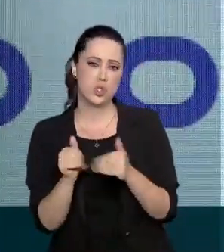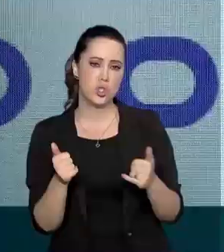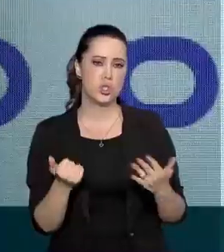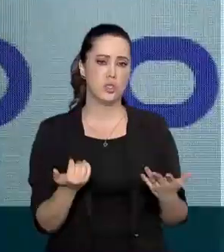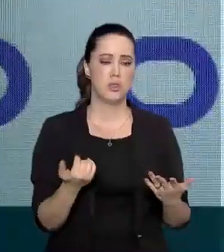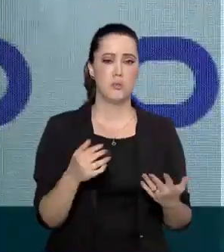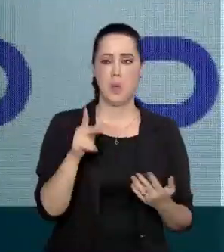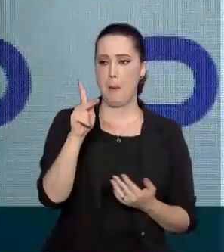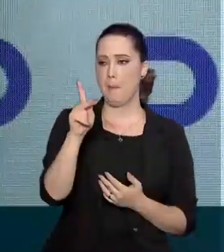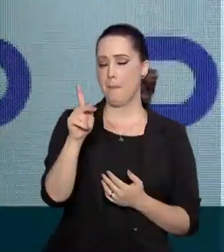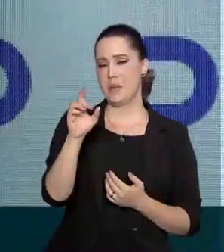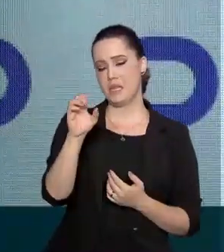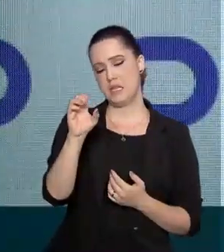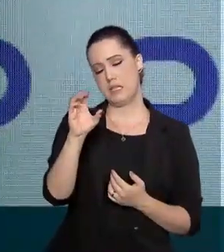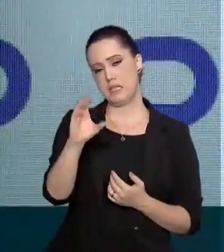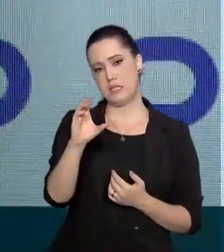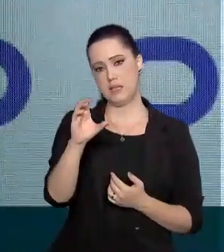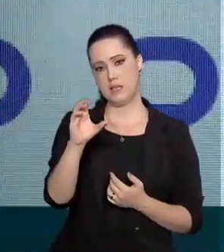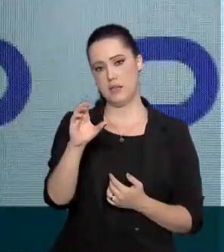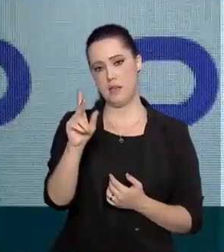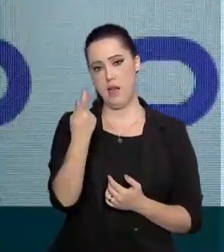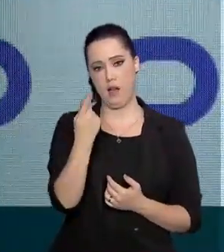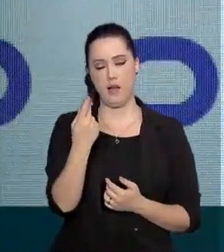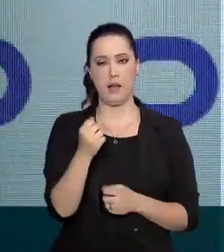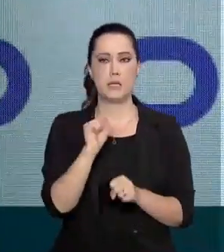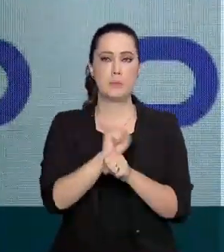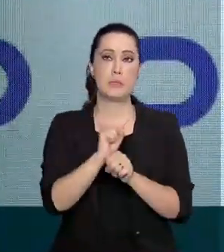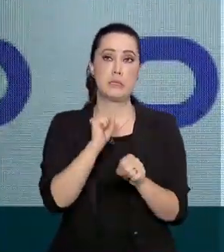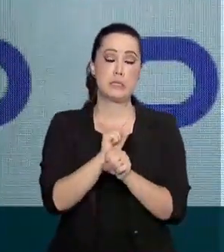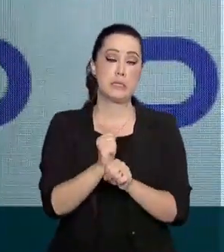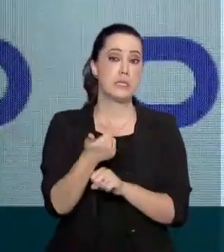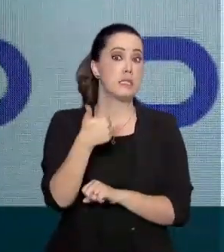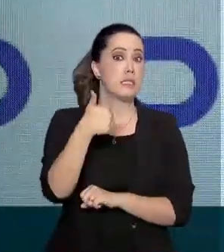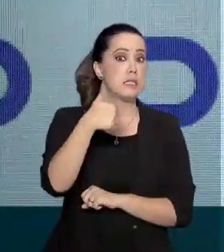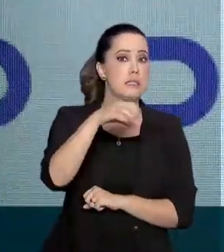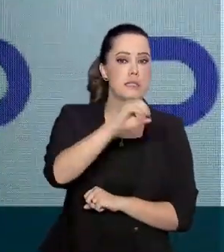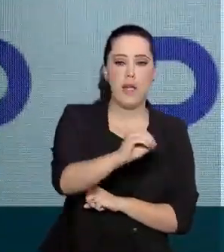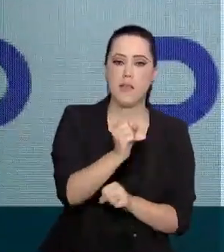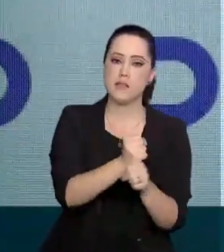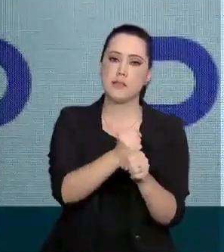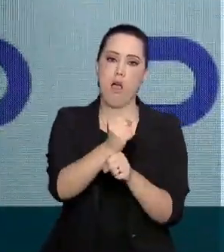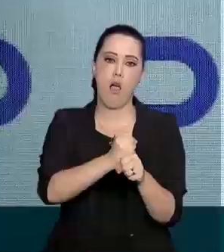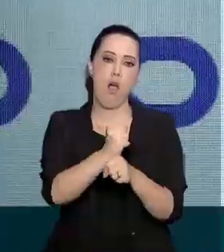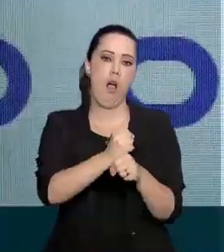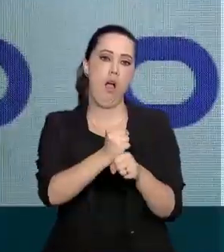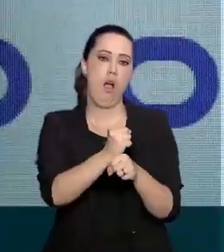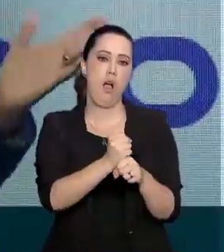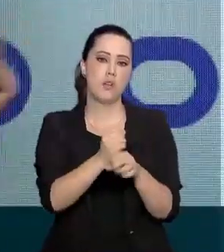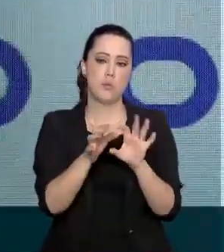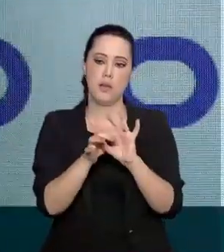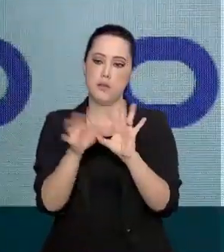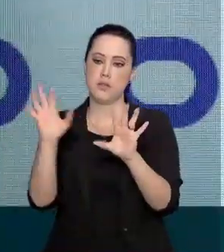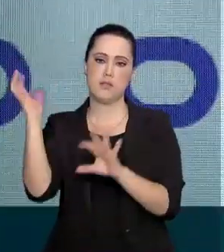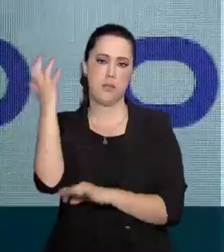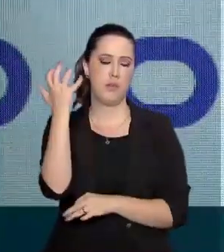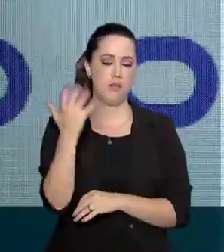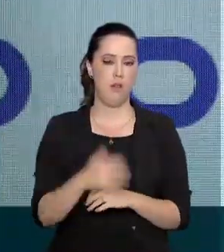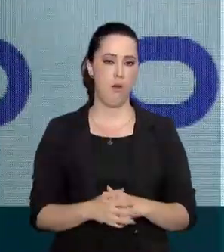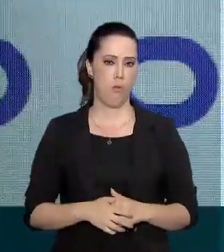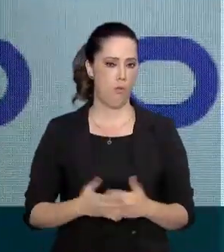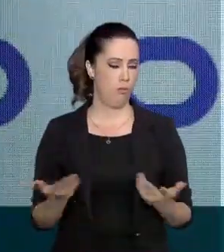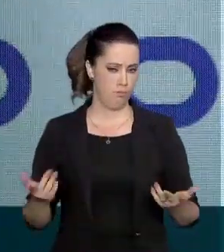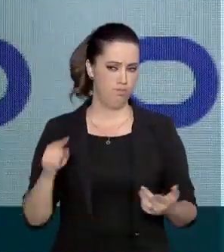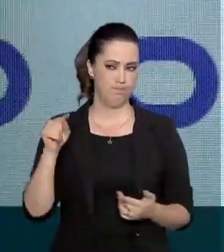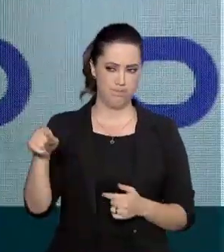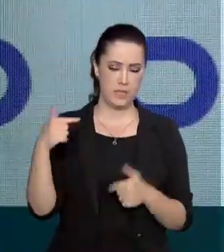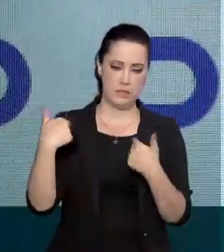PCH, pequena central hidrelétrica, levar 10 anos para se conseguir a licença. Tá? Tem trabalhado conosco e